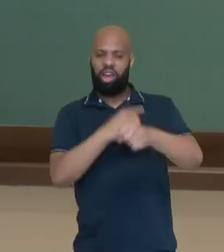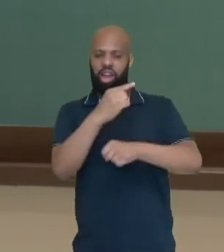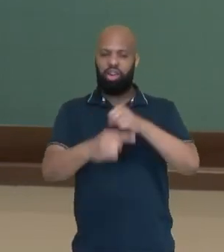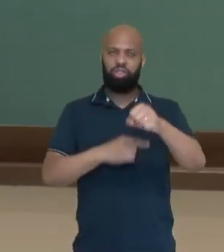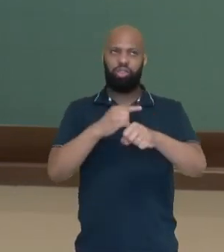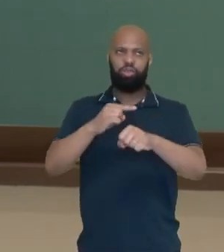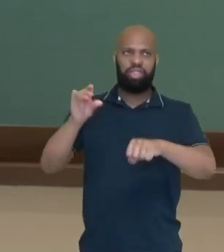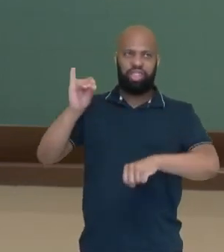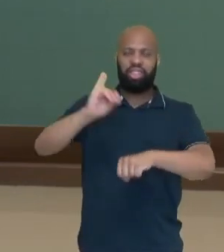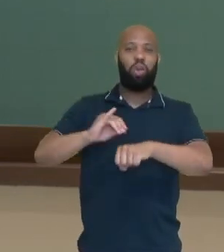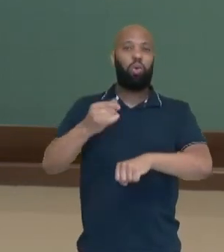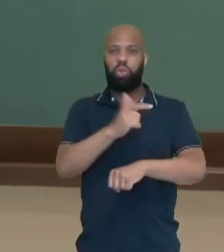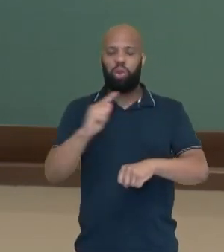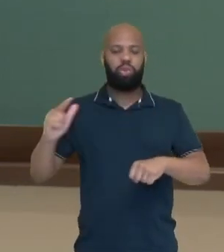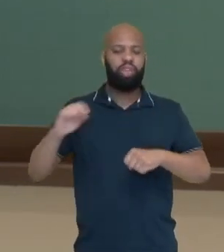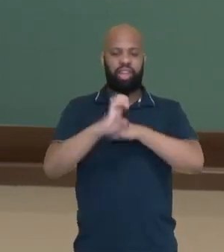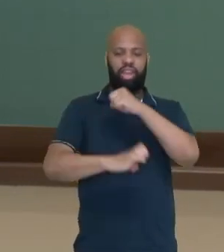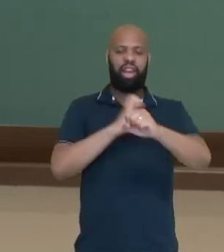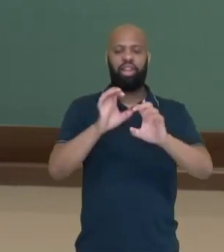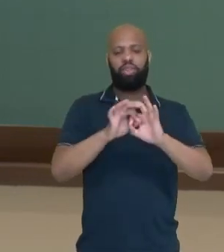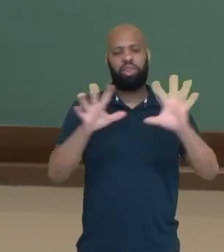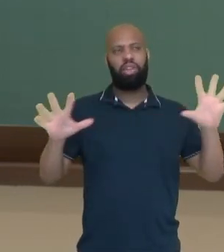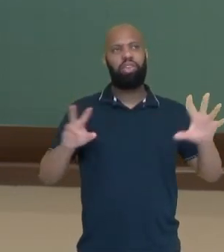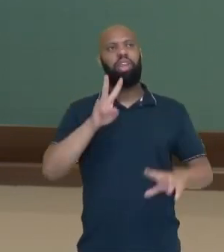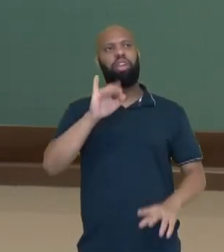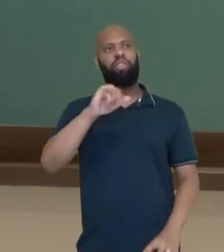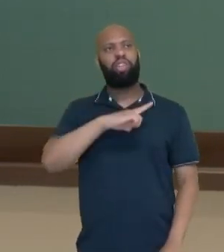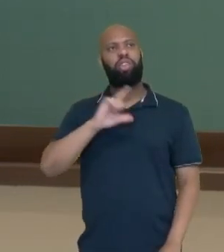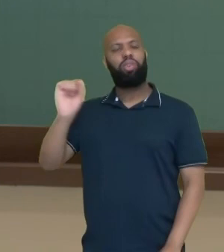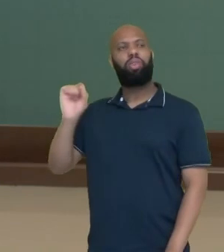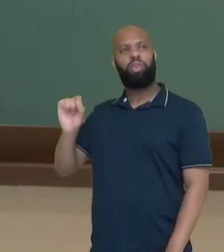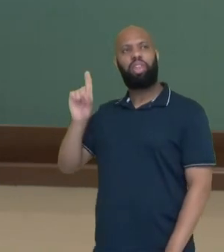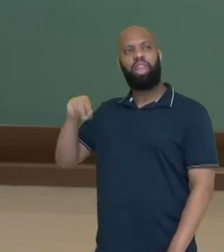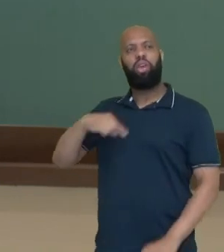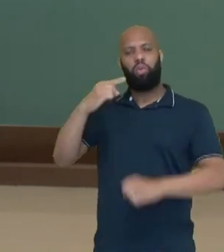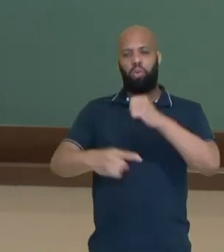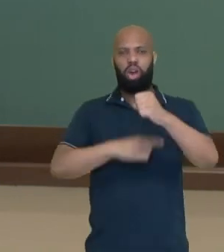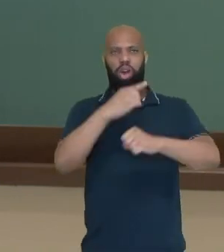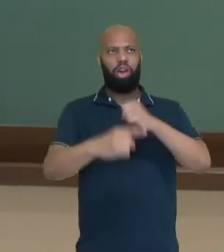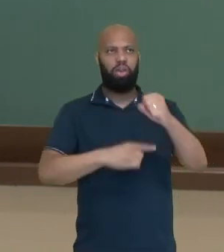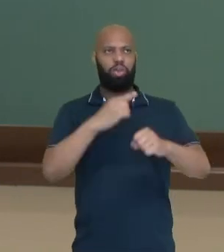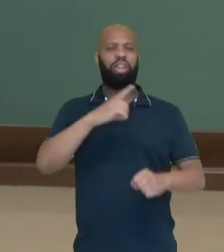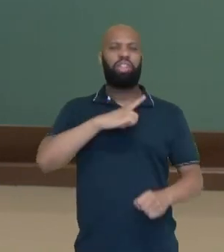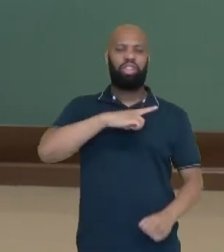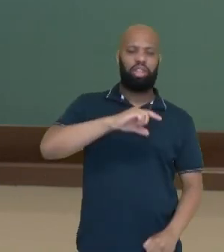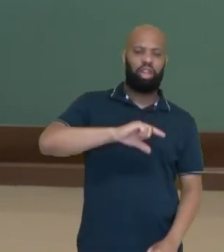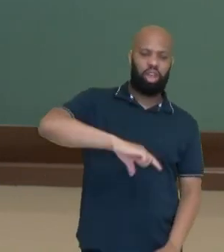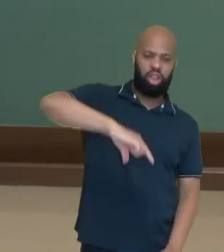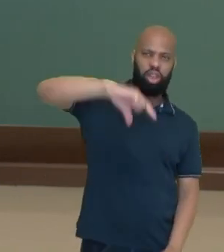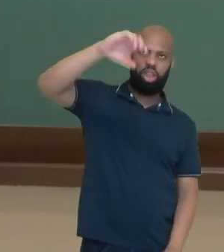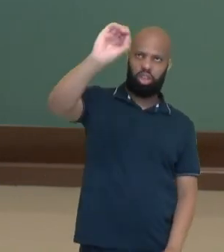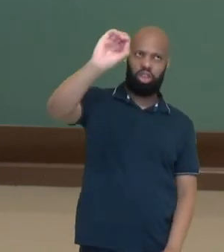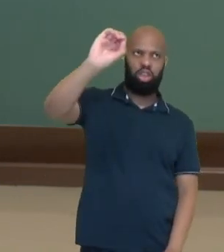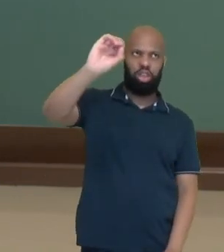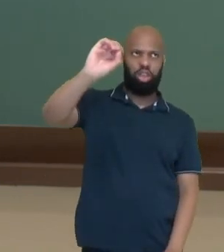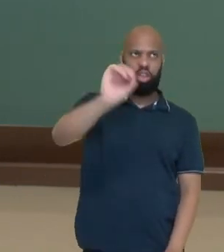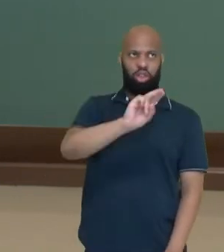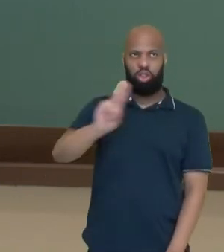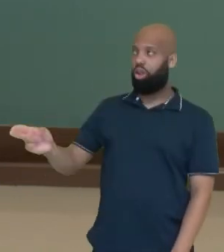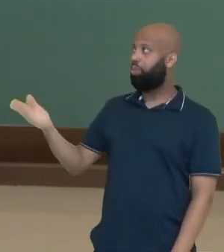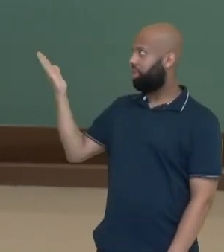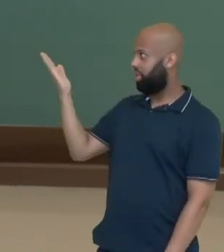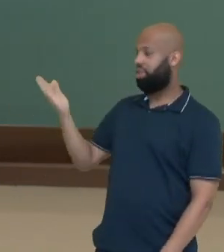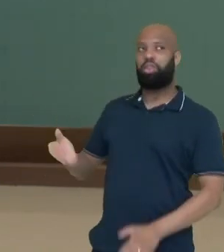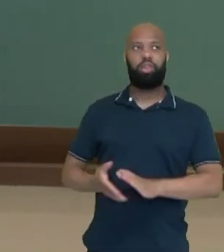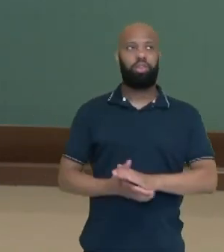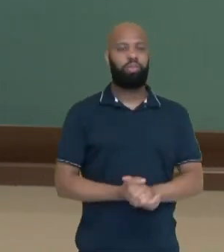não tem par de elétrons livres. E aí a gente vai ter um átomo ali para cima e tetraédrica é o nome da geometria.